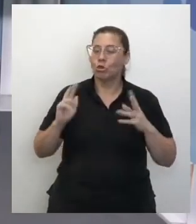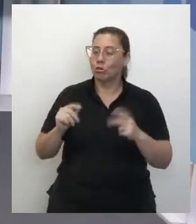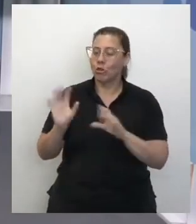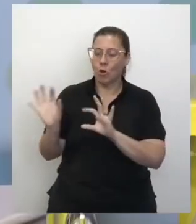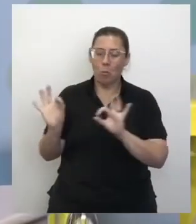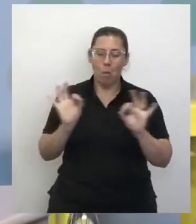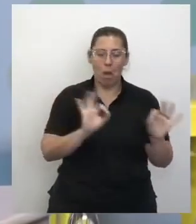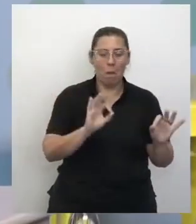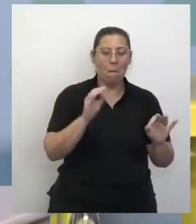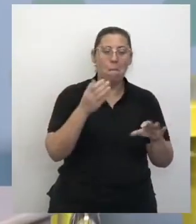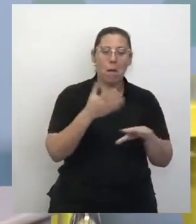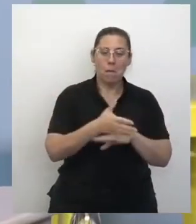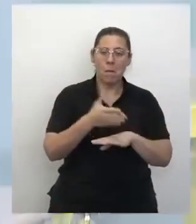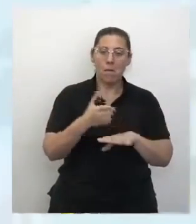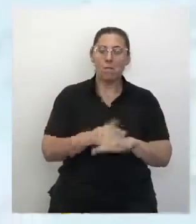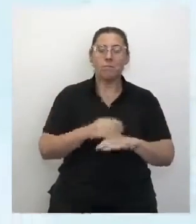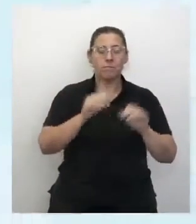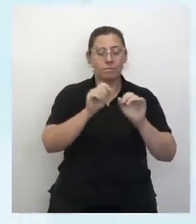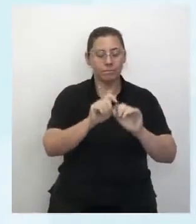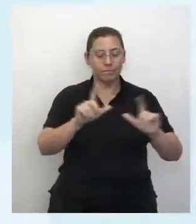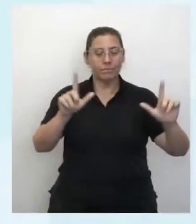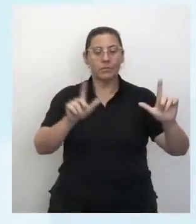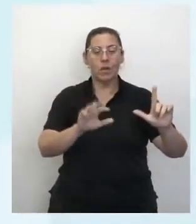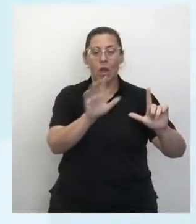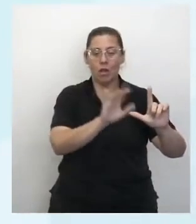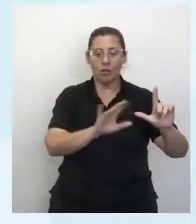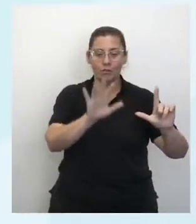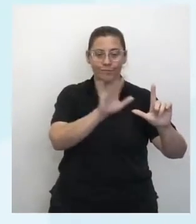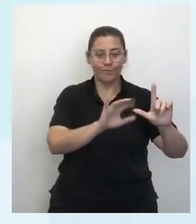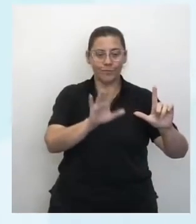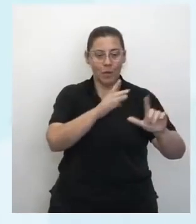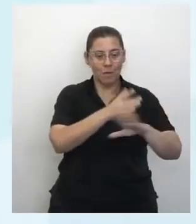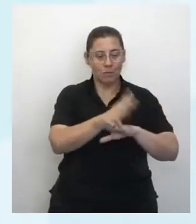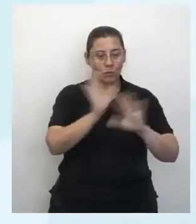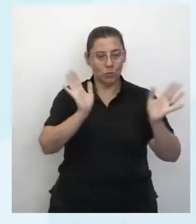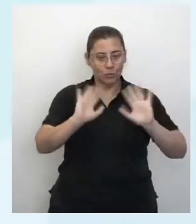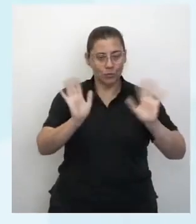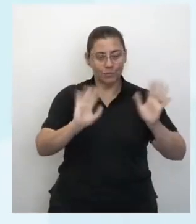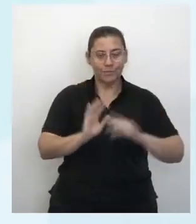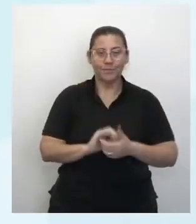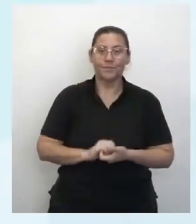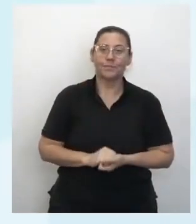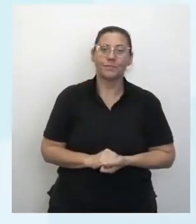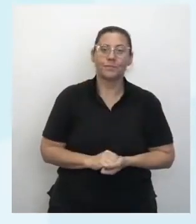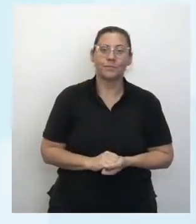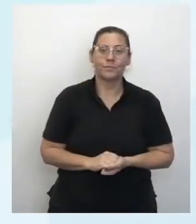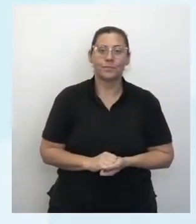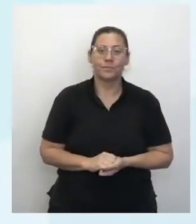gente. Nosso diretor vai colocar o QR Code. Muito obrigado pela participação de todos. Abraço. Até a próxima.